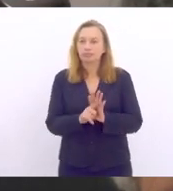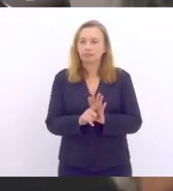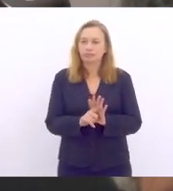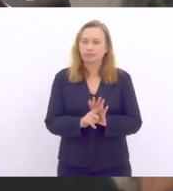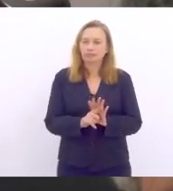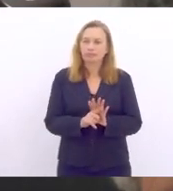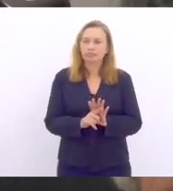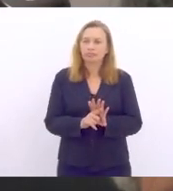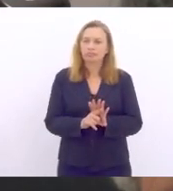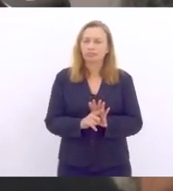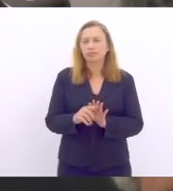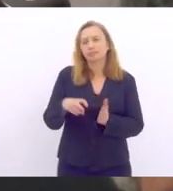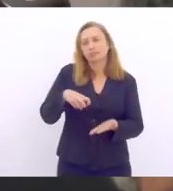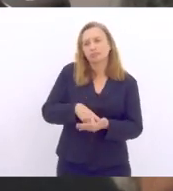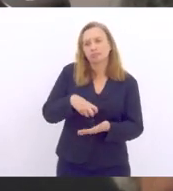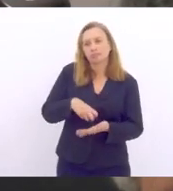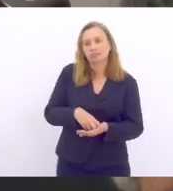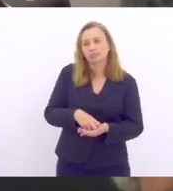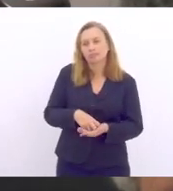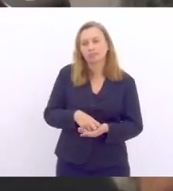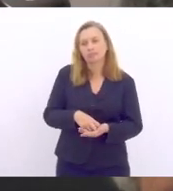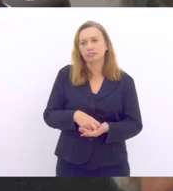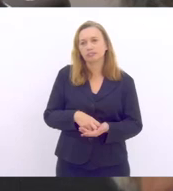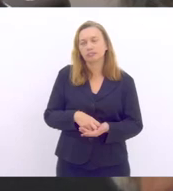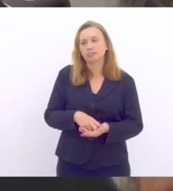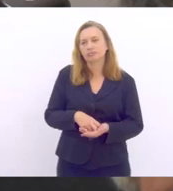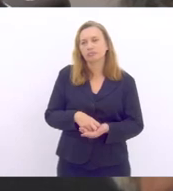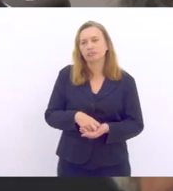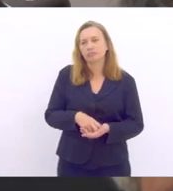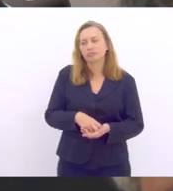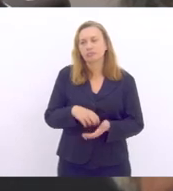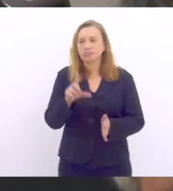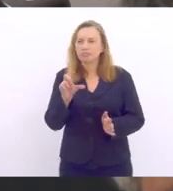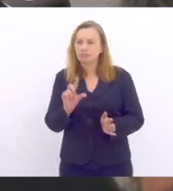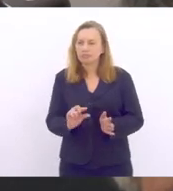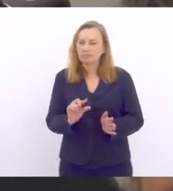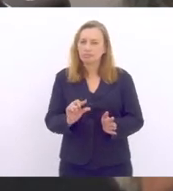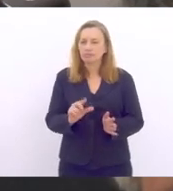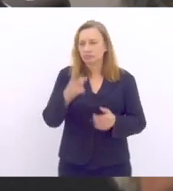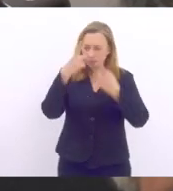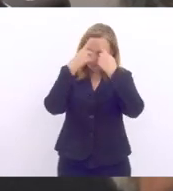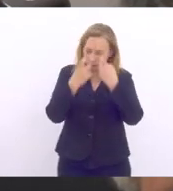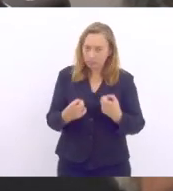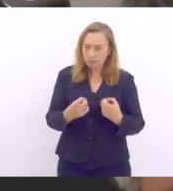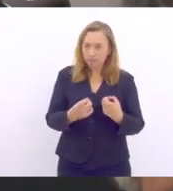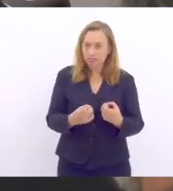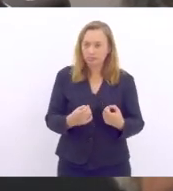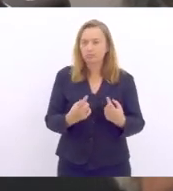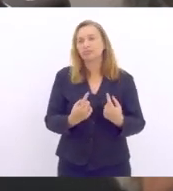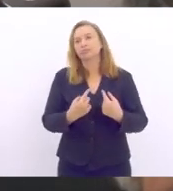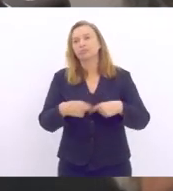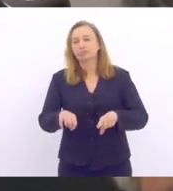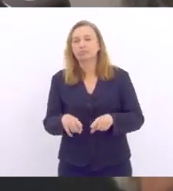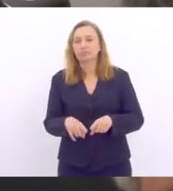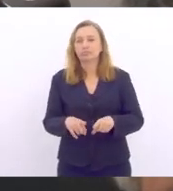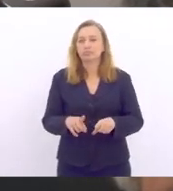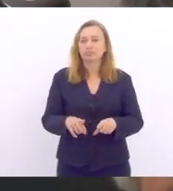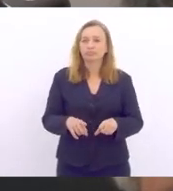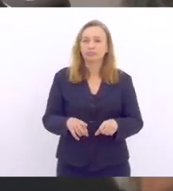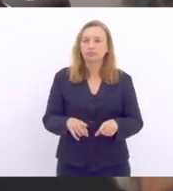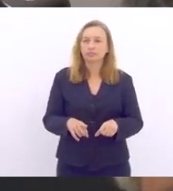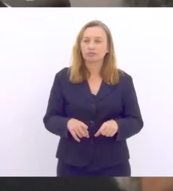as punições, sem que isso resulte em uma diminuição de violência e a um combate à origem